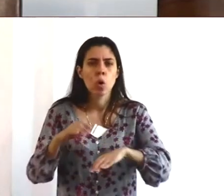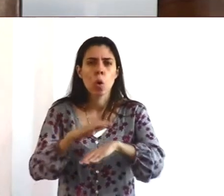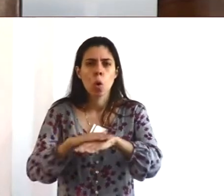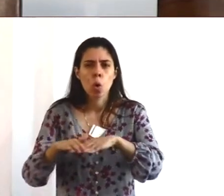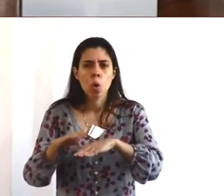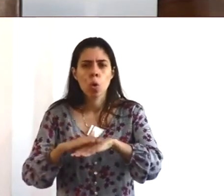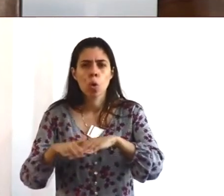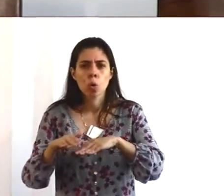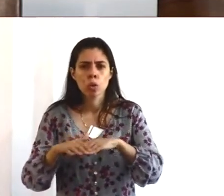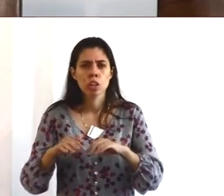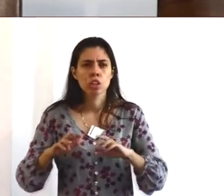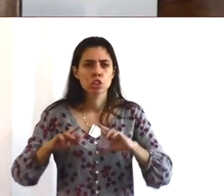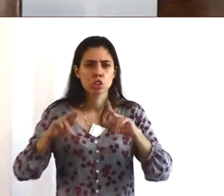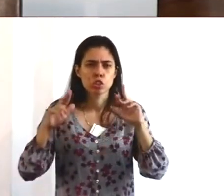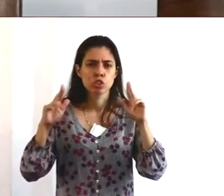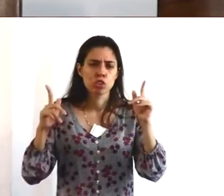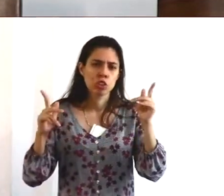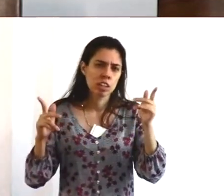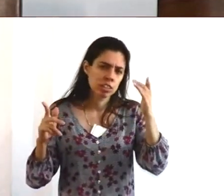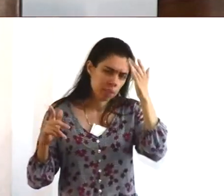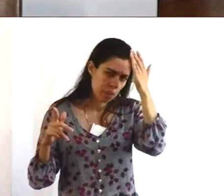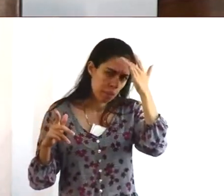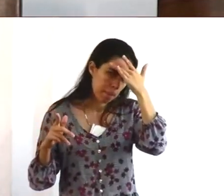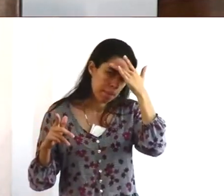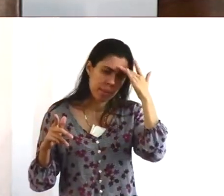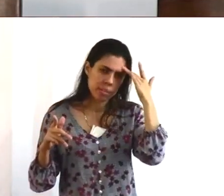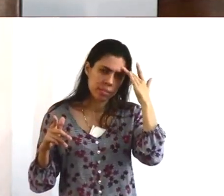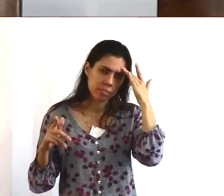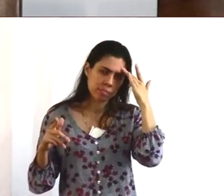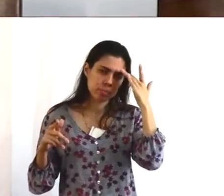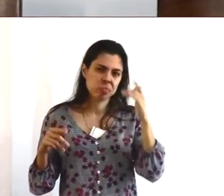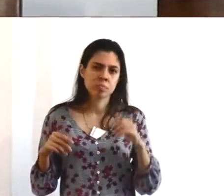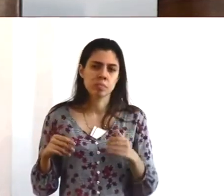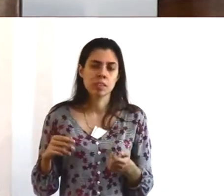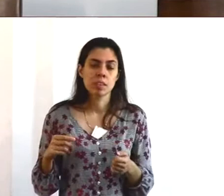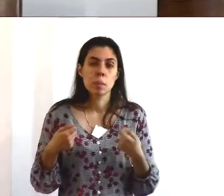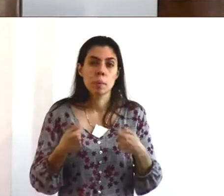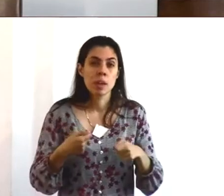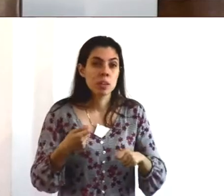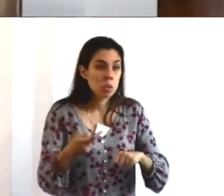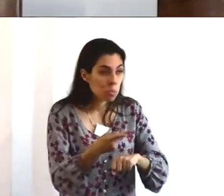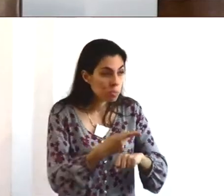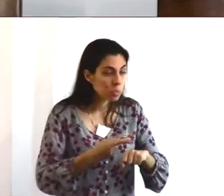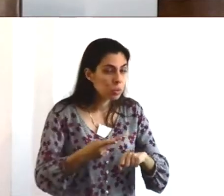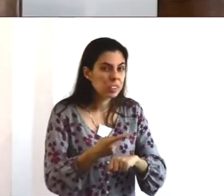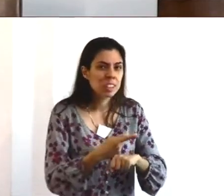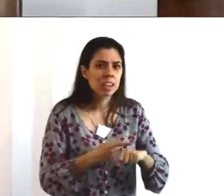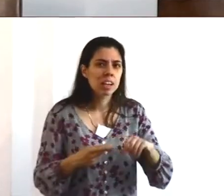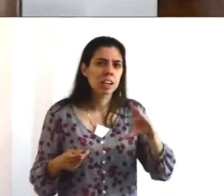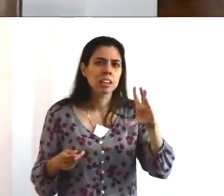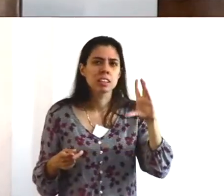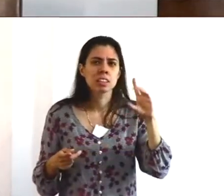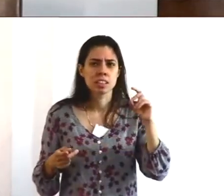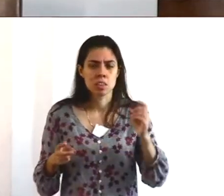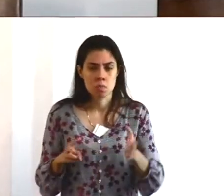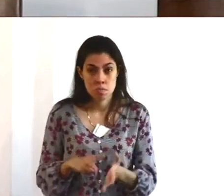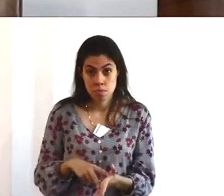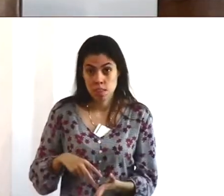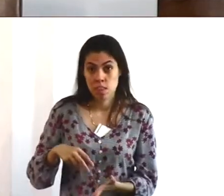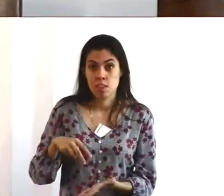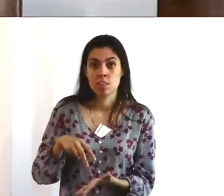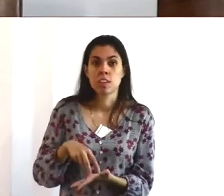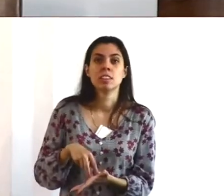sim buscar o Senhor para que Ele me ajude diante dessas dificuldades, mas eu preciso me